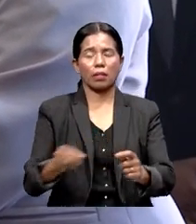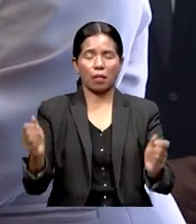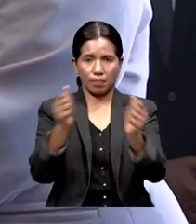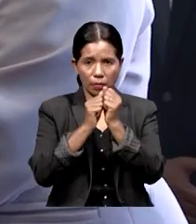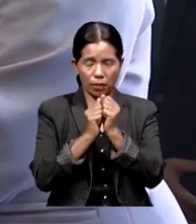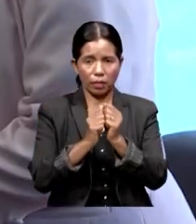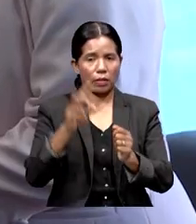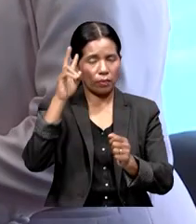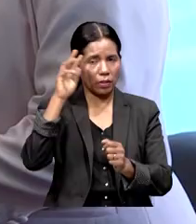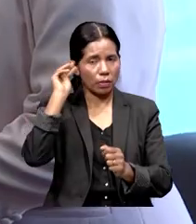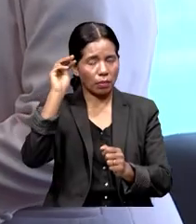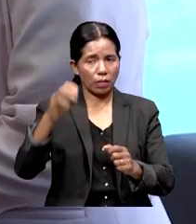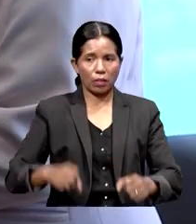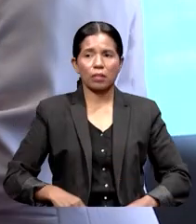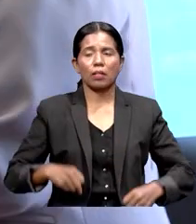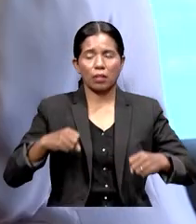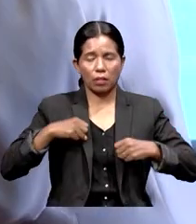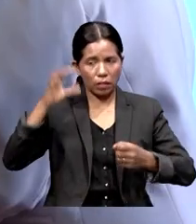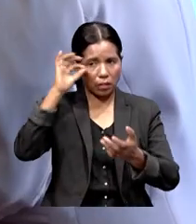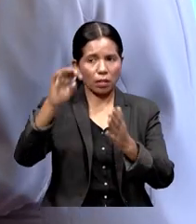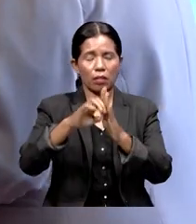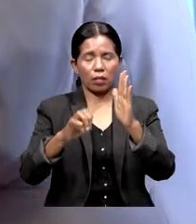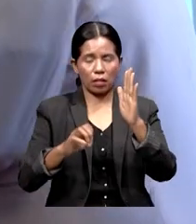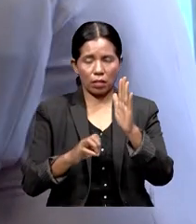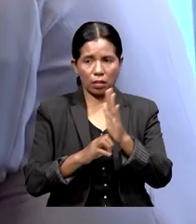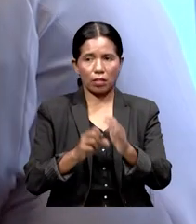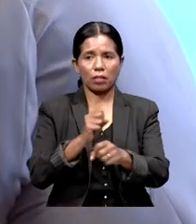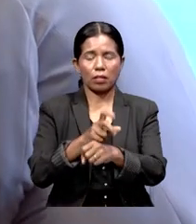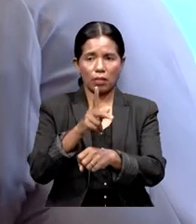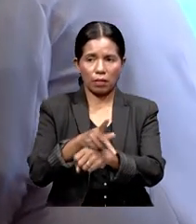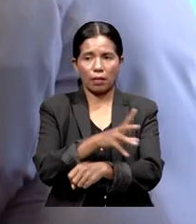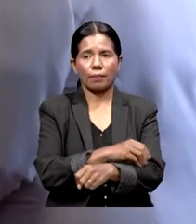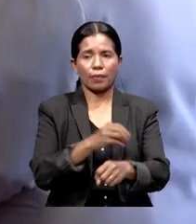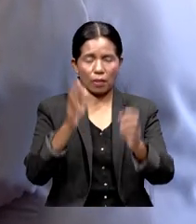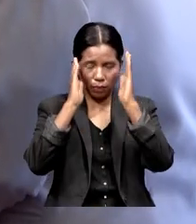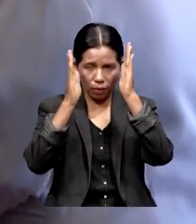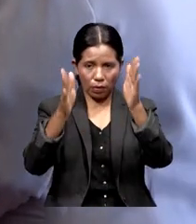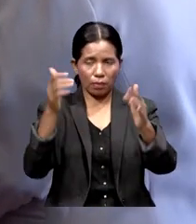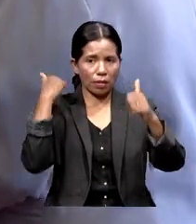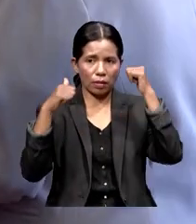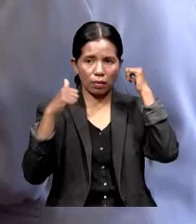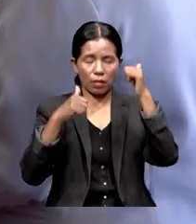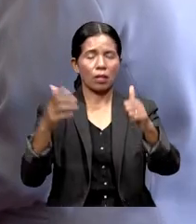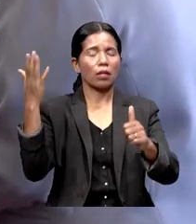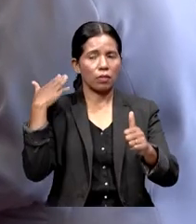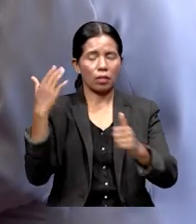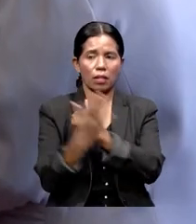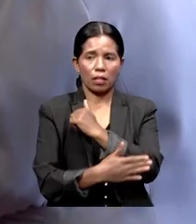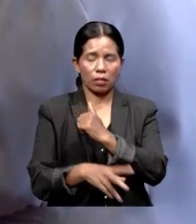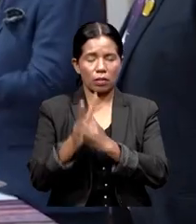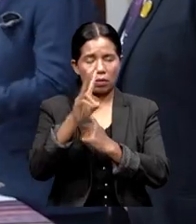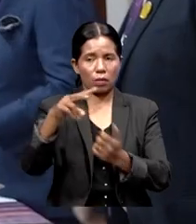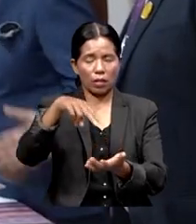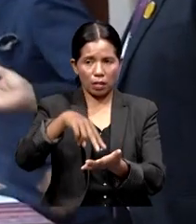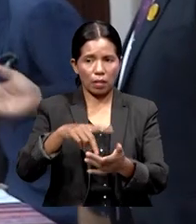Rusi Vice-Ministra Saúde, no Secretário de Estado Formação Profissional no Emprego, foca a atividade hirak ne be antes ne na San Rua estabelece